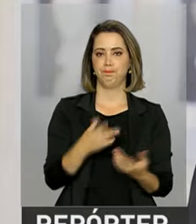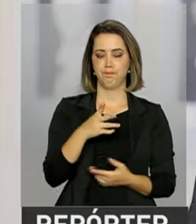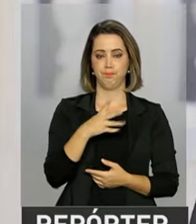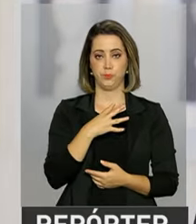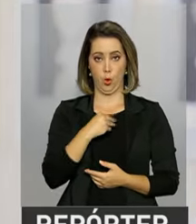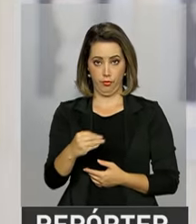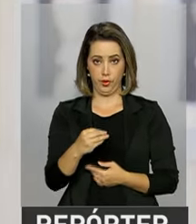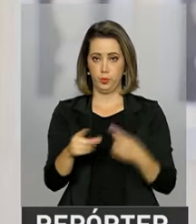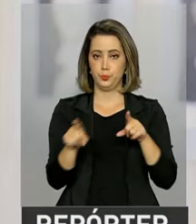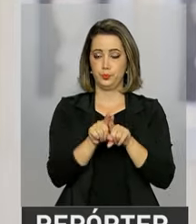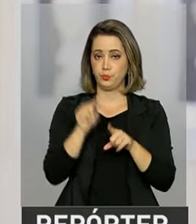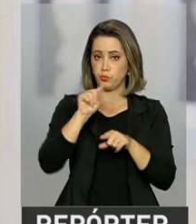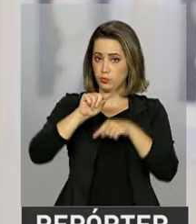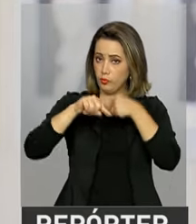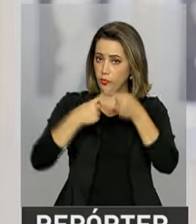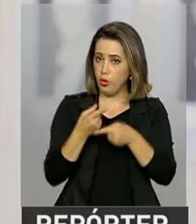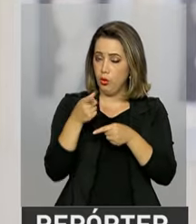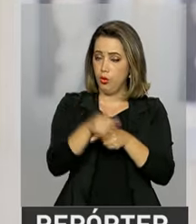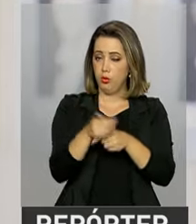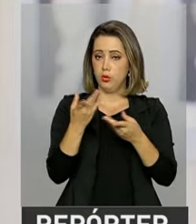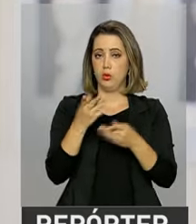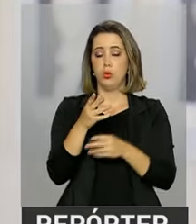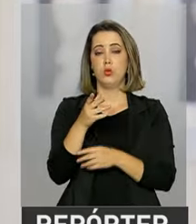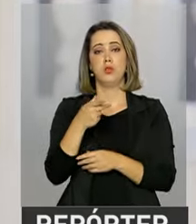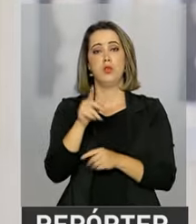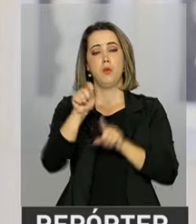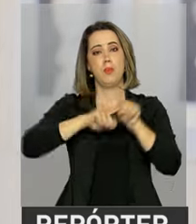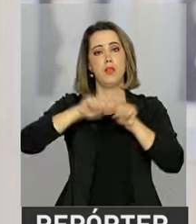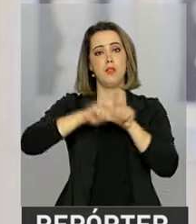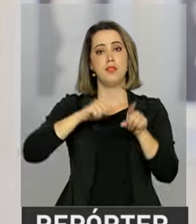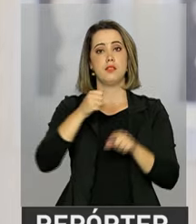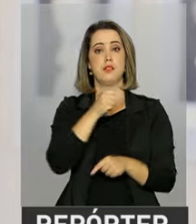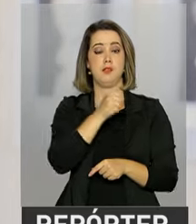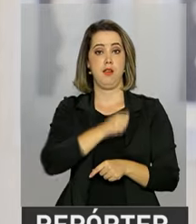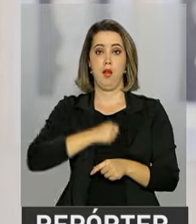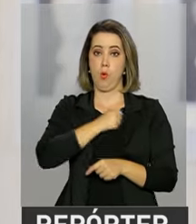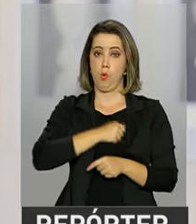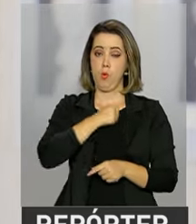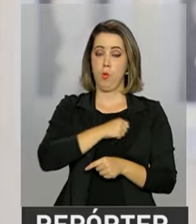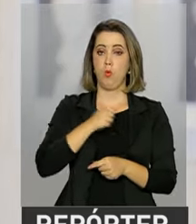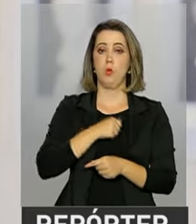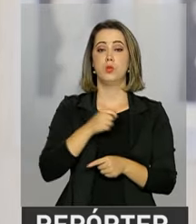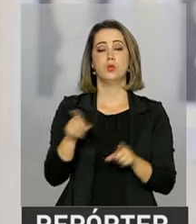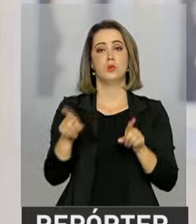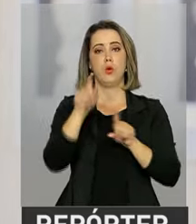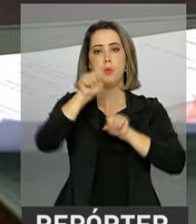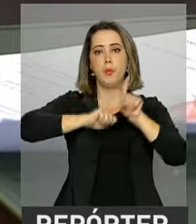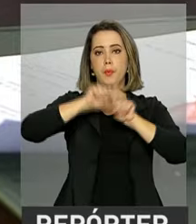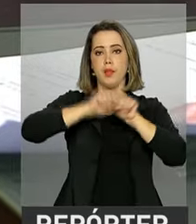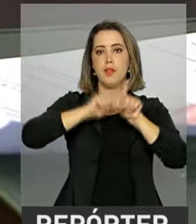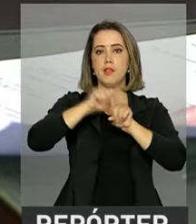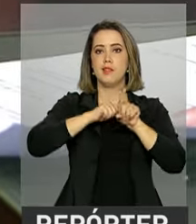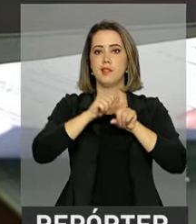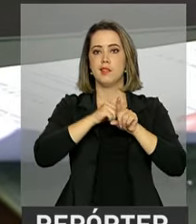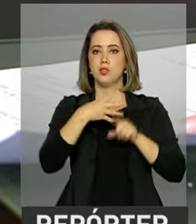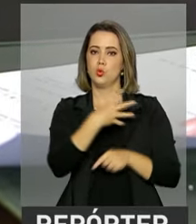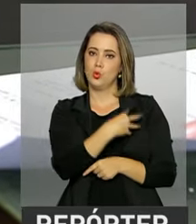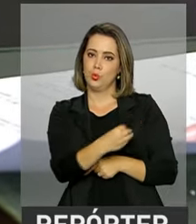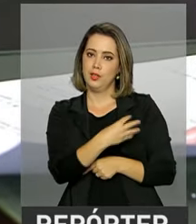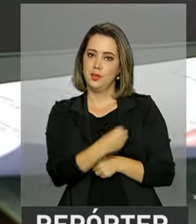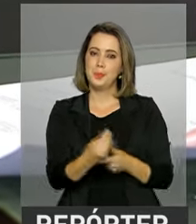outra iniciativa institui agosto como mês do aleitamento materno no país. Já o